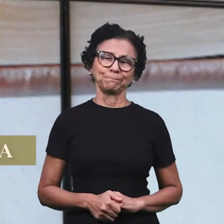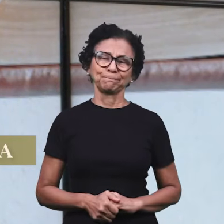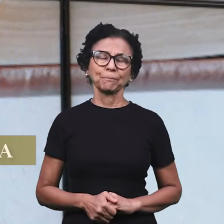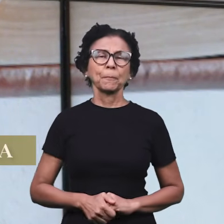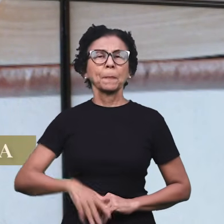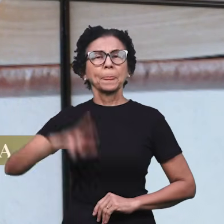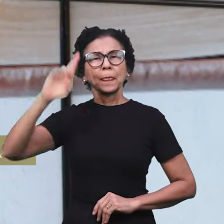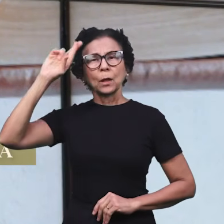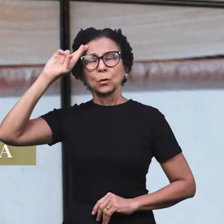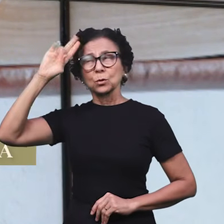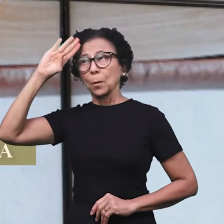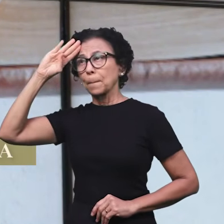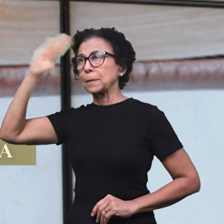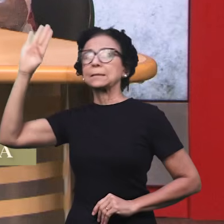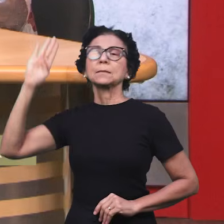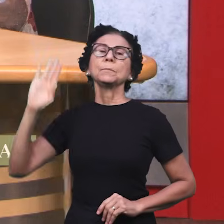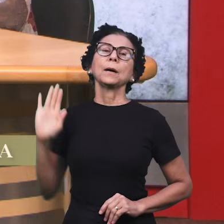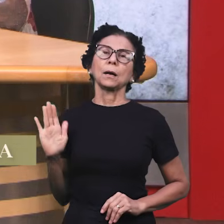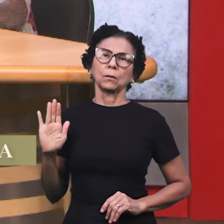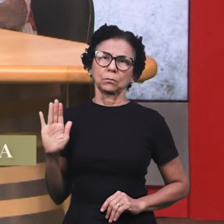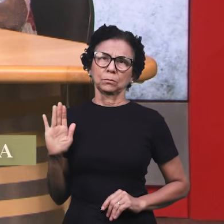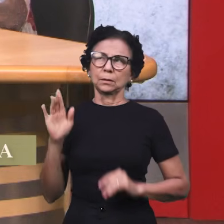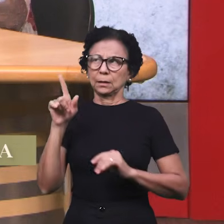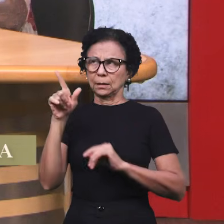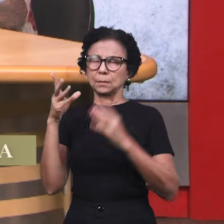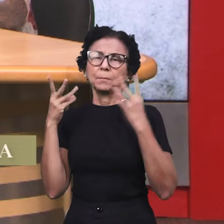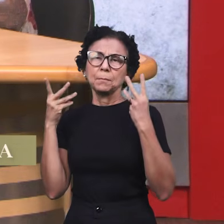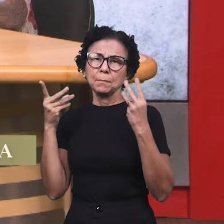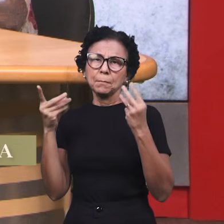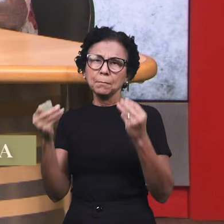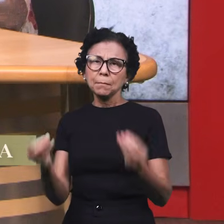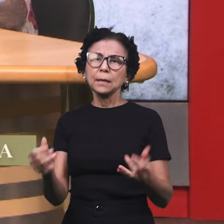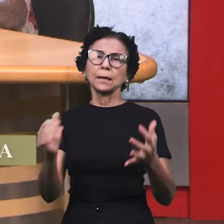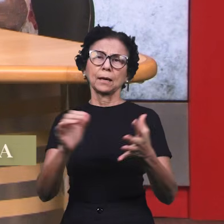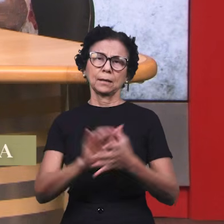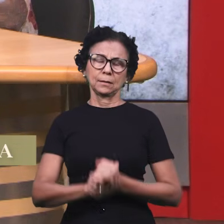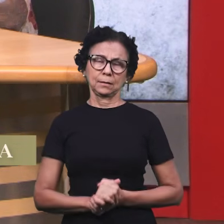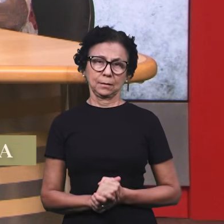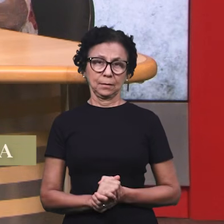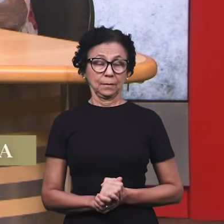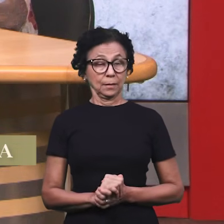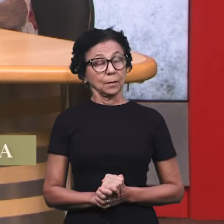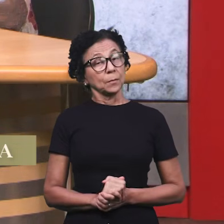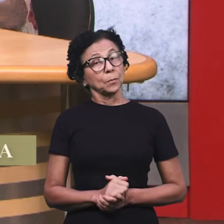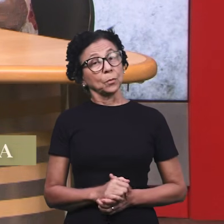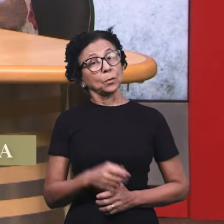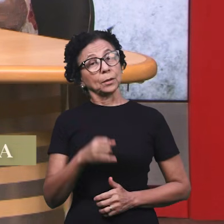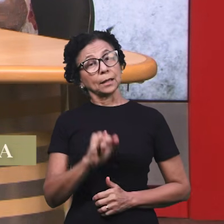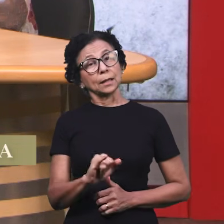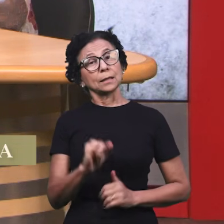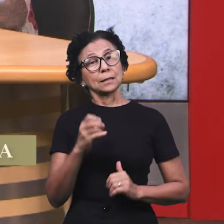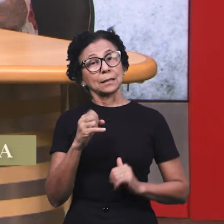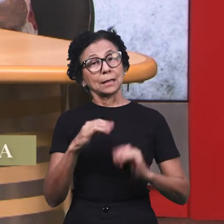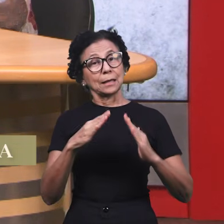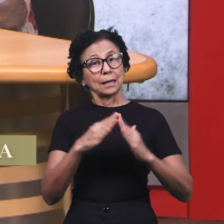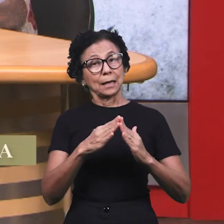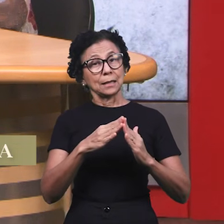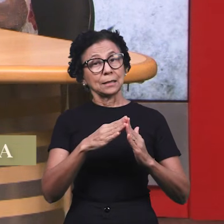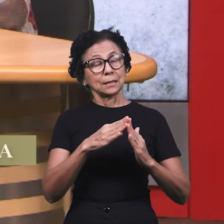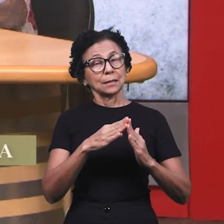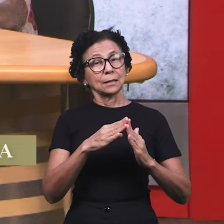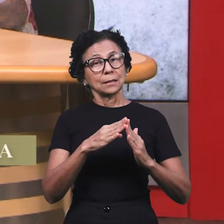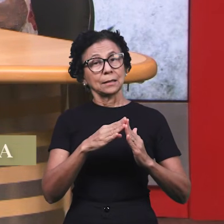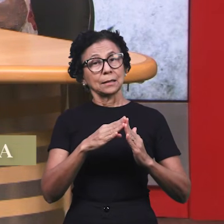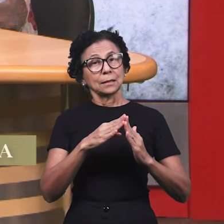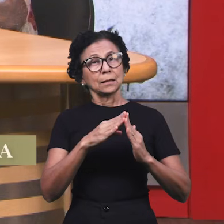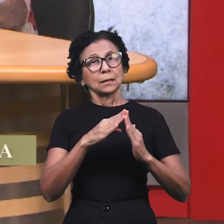firmada na rocha. Aleluia, glória a Jesus. E nós vemos que o nosso Deus, Ele é um Deus